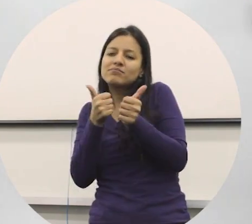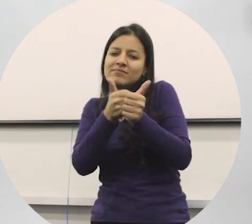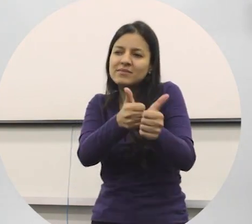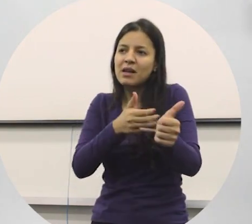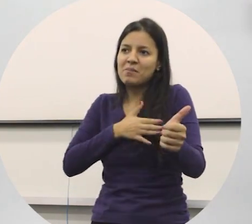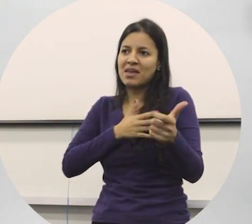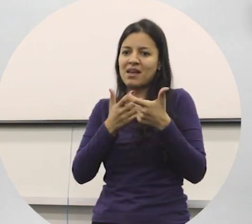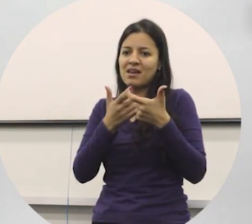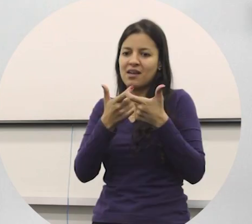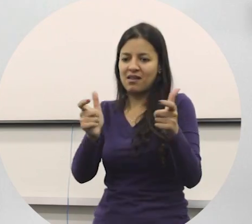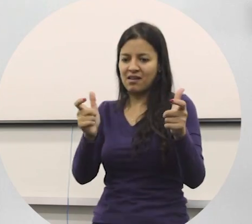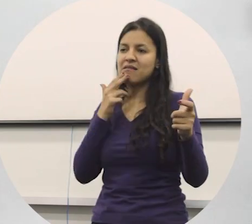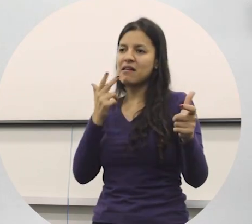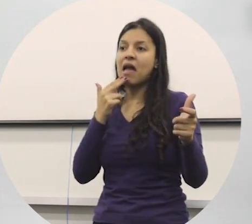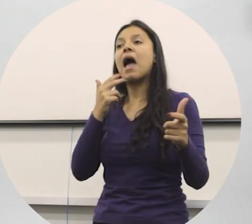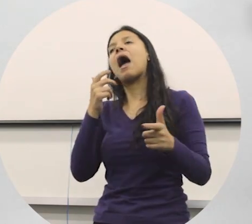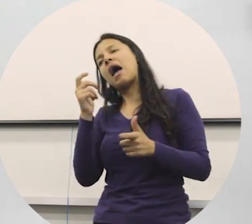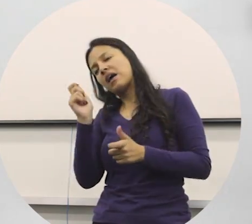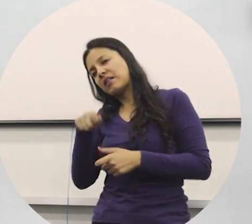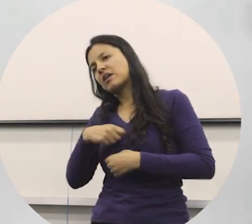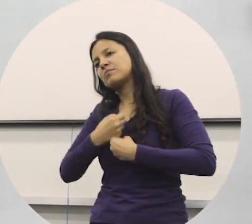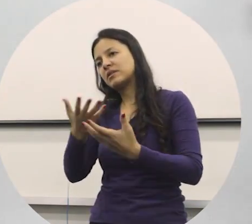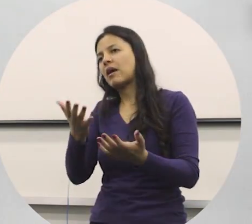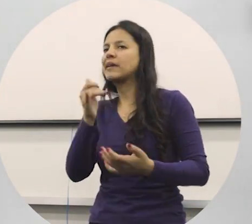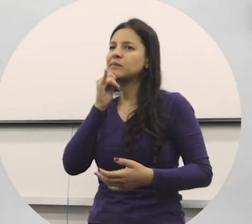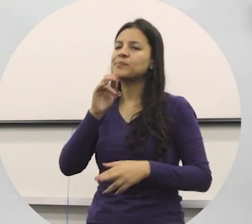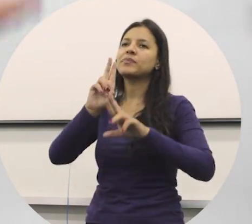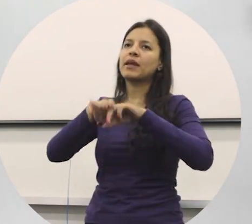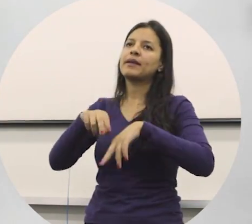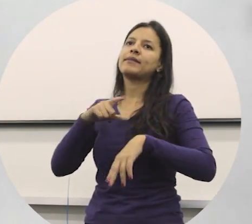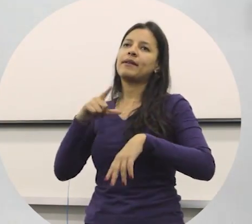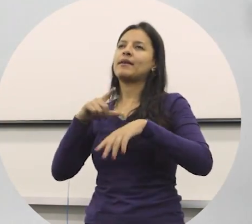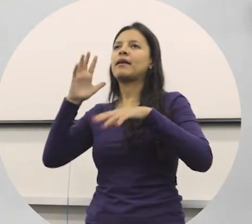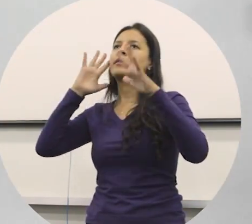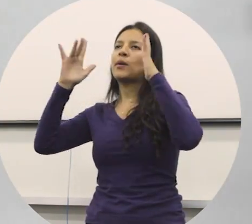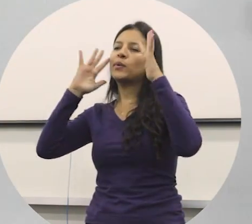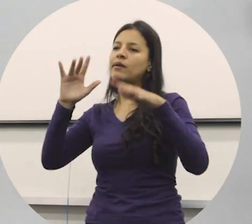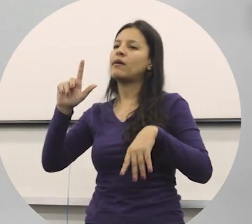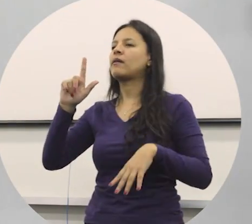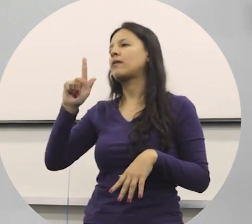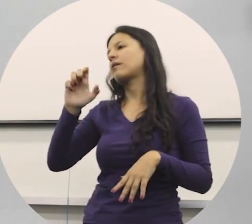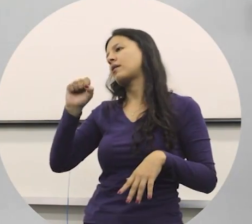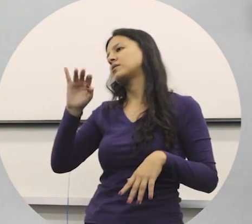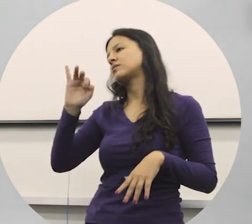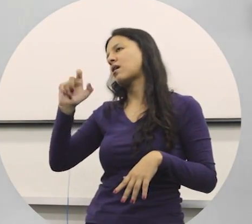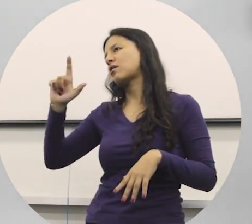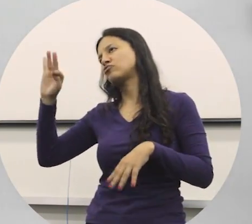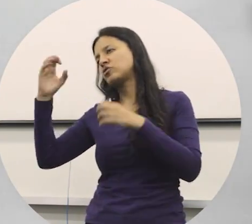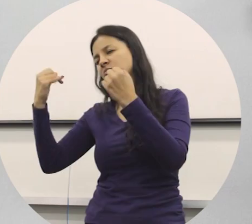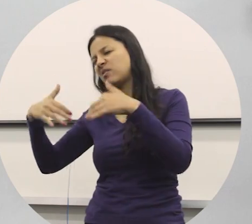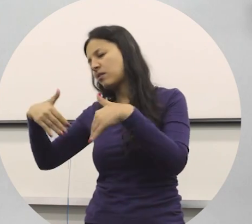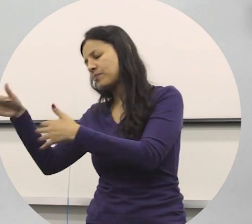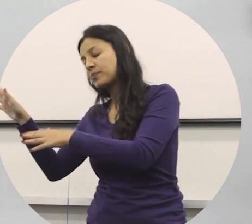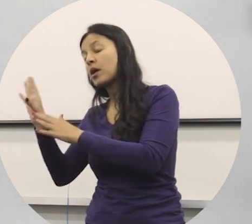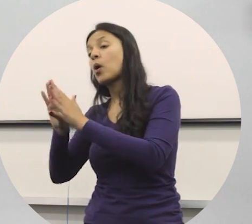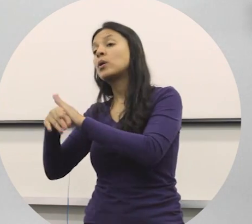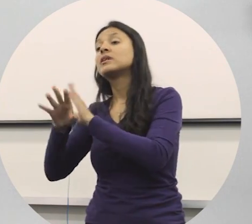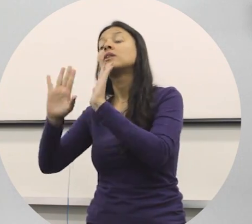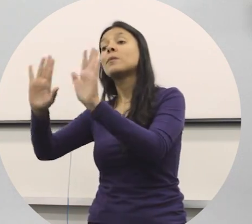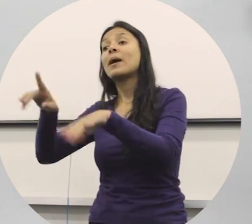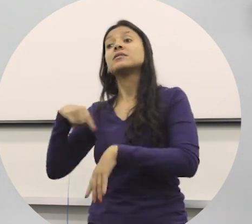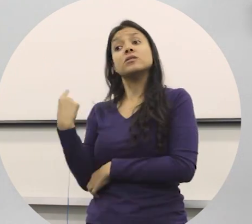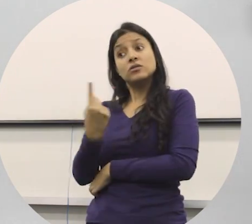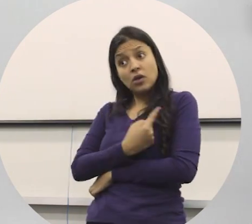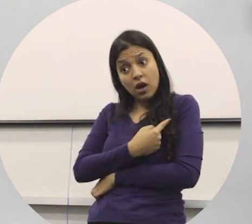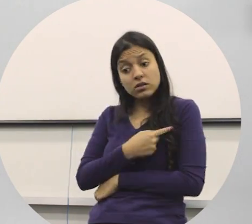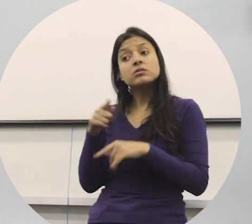lógico, as pessoas vão entender também em alguns casos, né, pela gestalt, pela questão contextual. Mas a gente faz esse processo